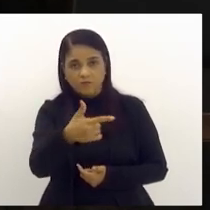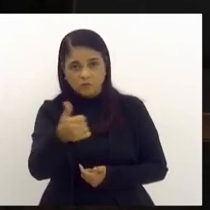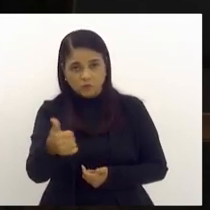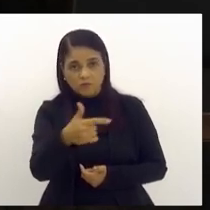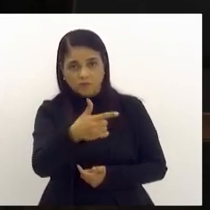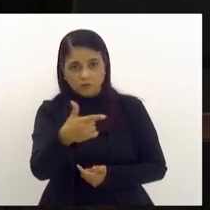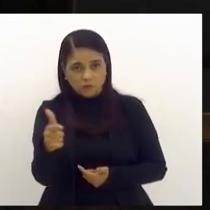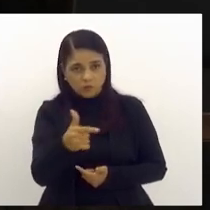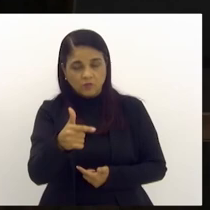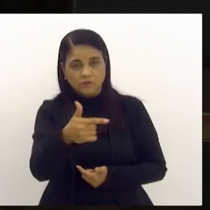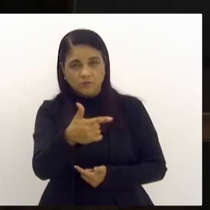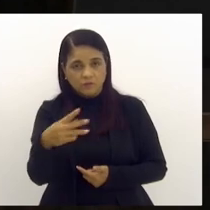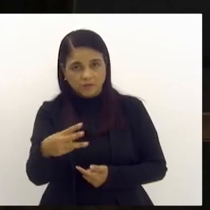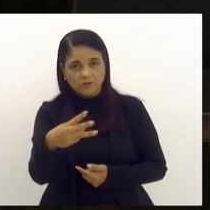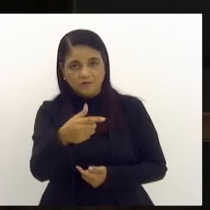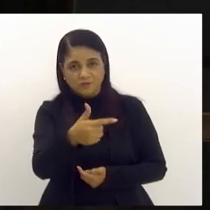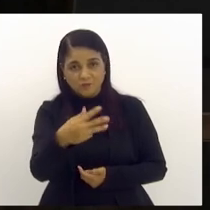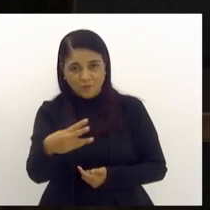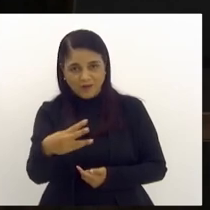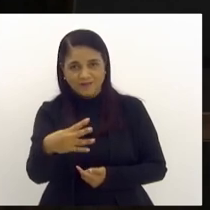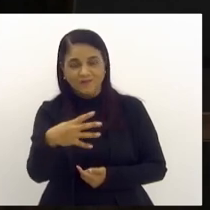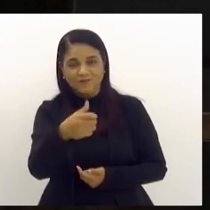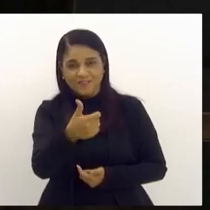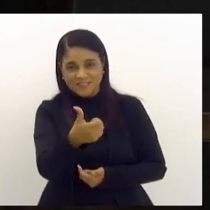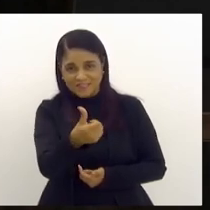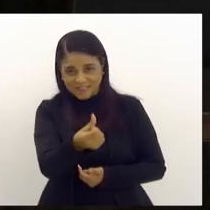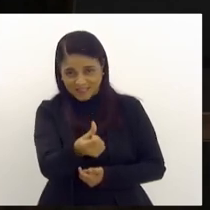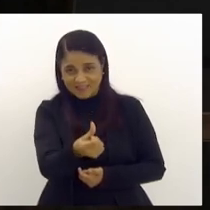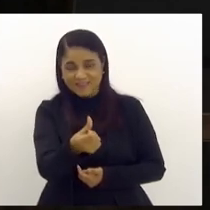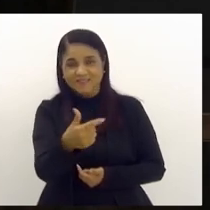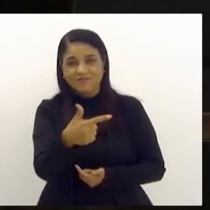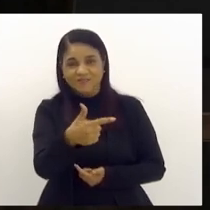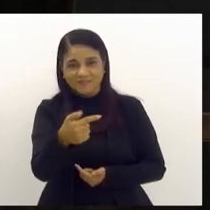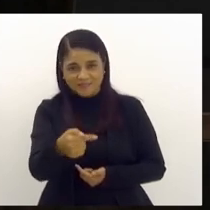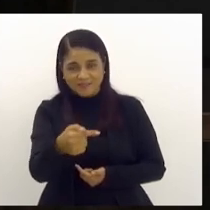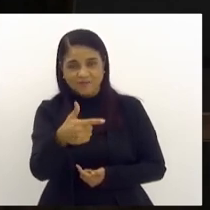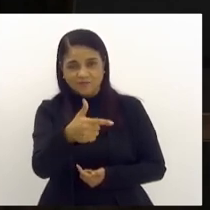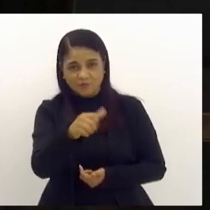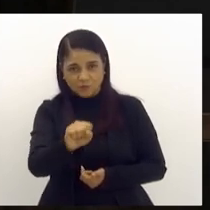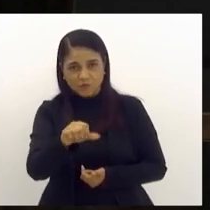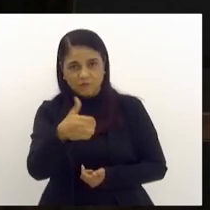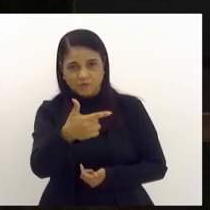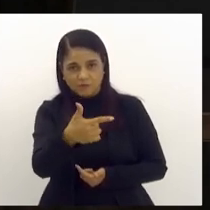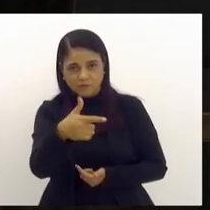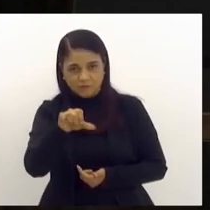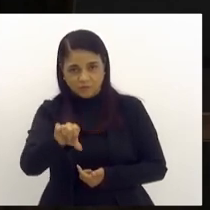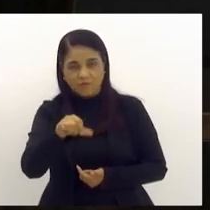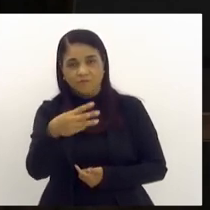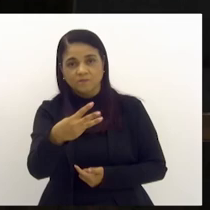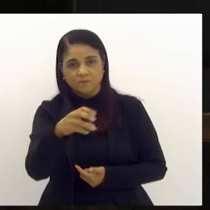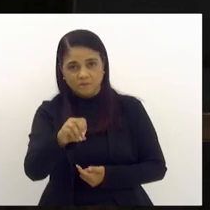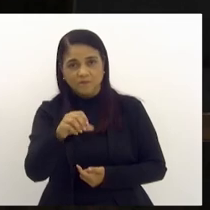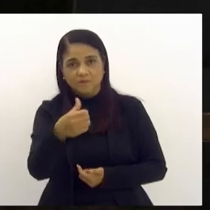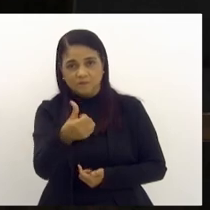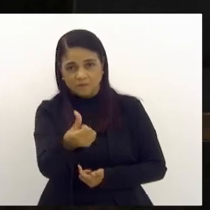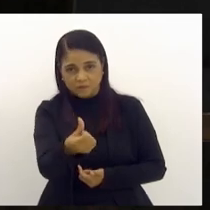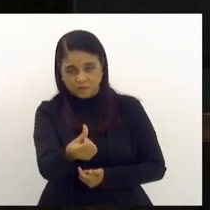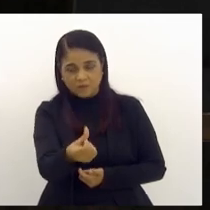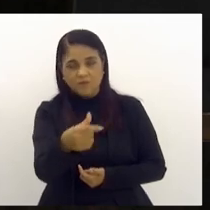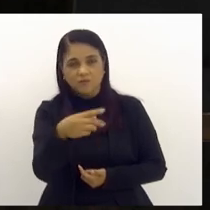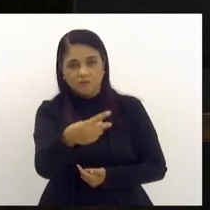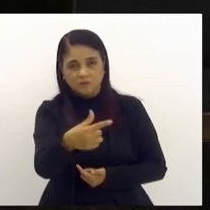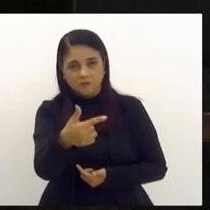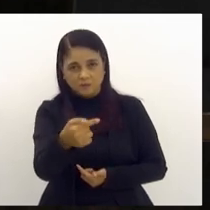21, 22, 23, 24, 26, 27, 28, 29, 36,